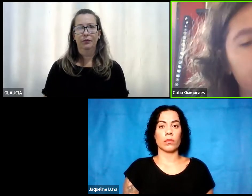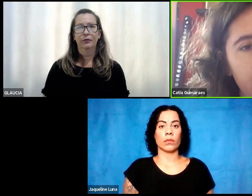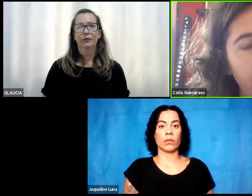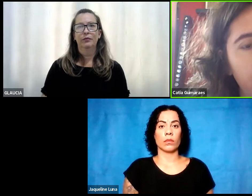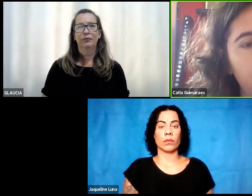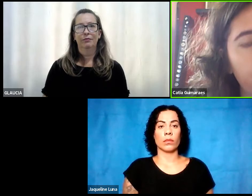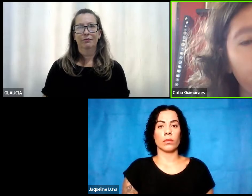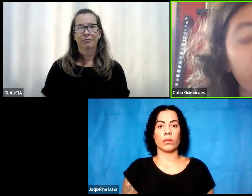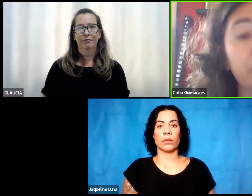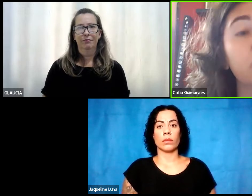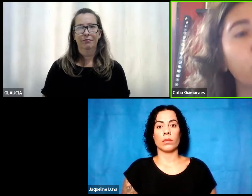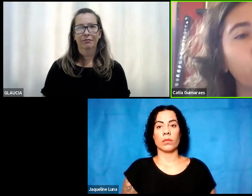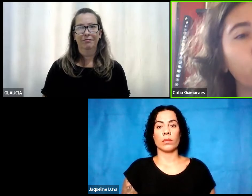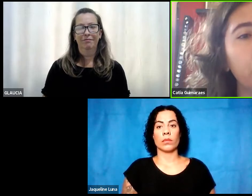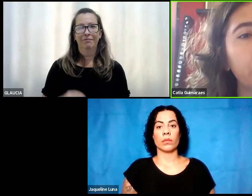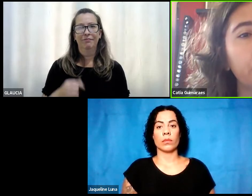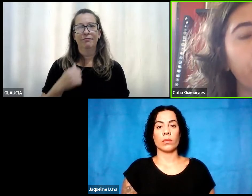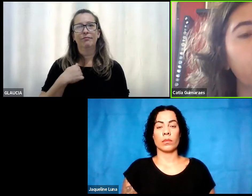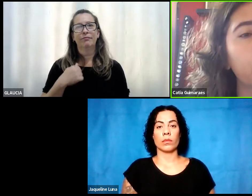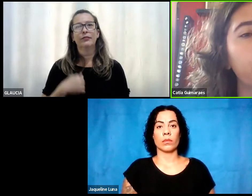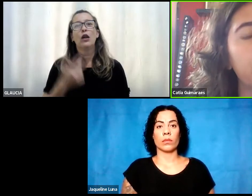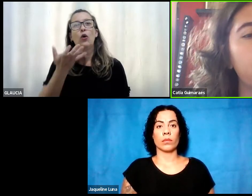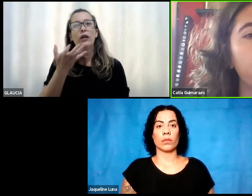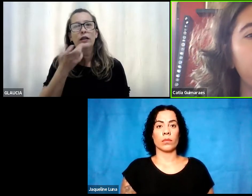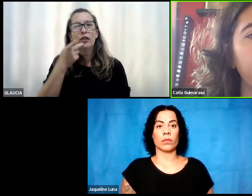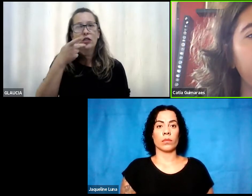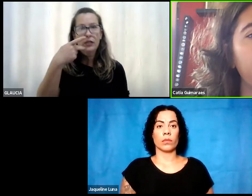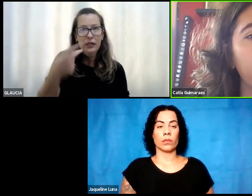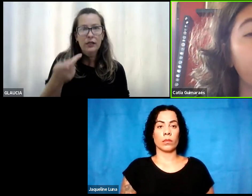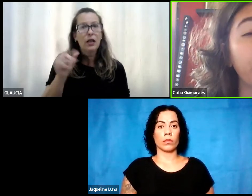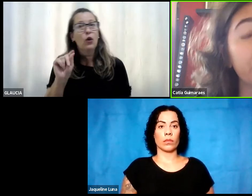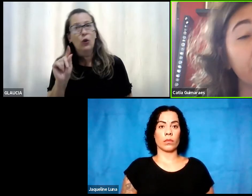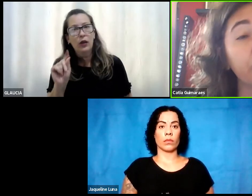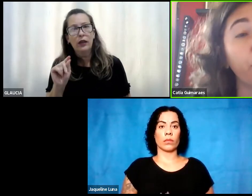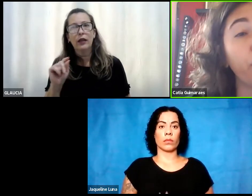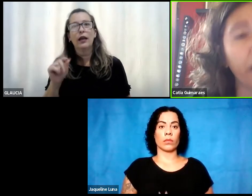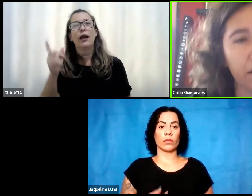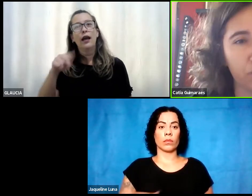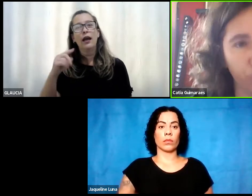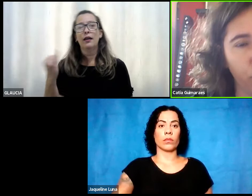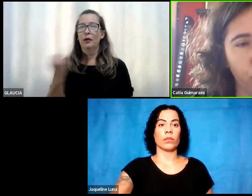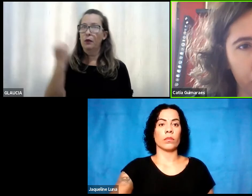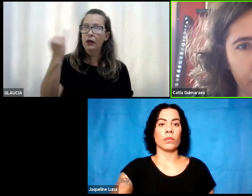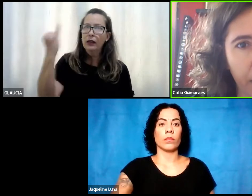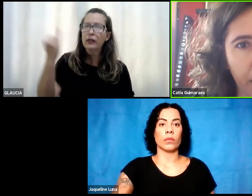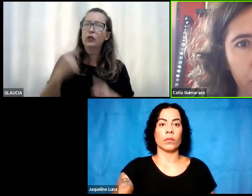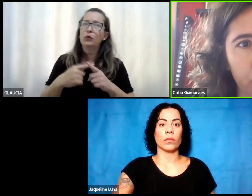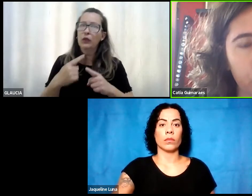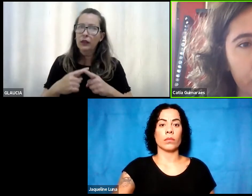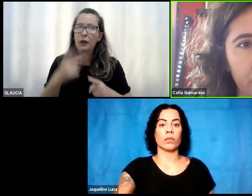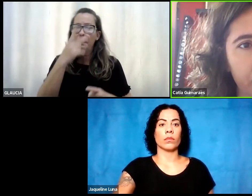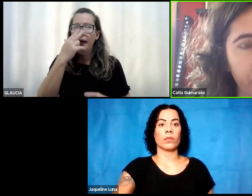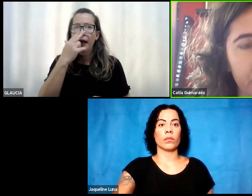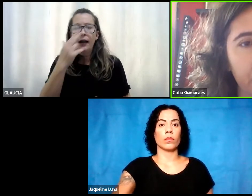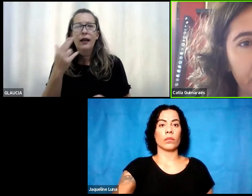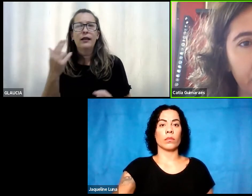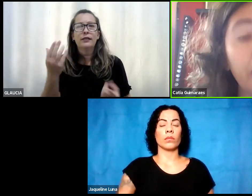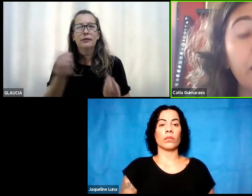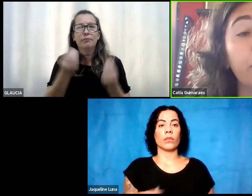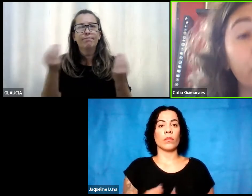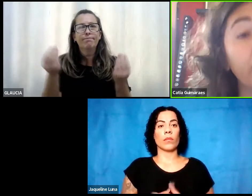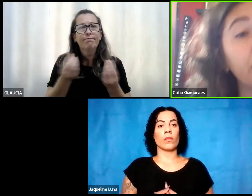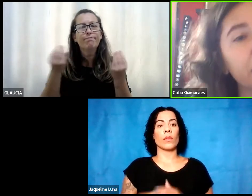é suficiente, porque essa dicotomia entre pautas positivas e negativas me parece que ela empobrece um pouco o debate que a gente precisa fazer,